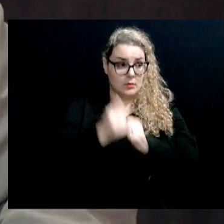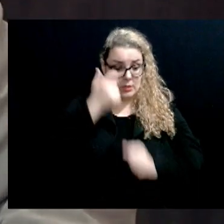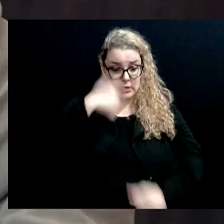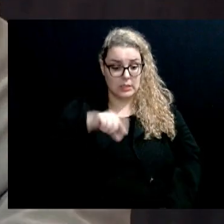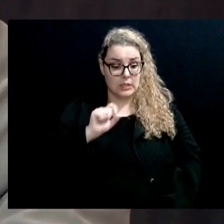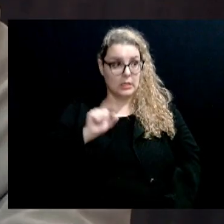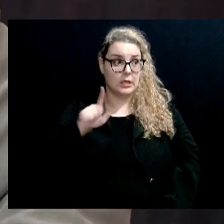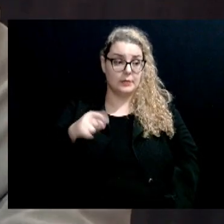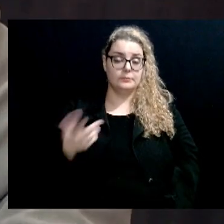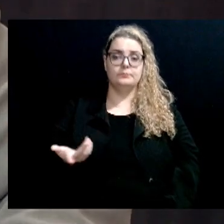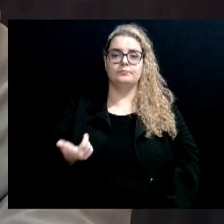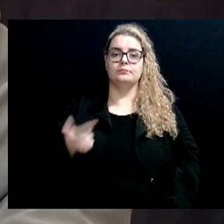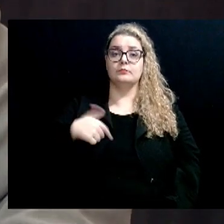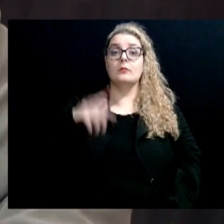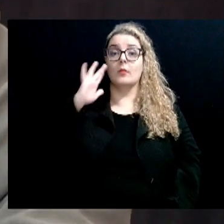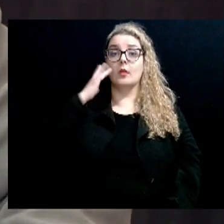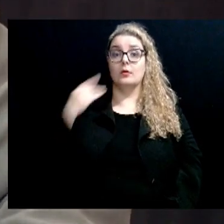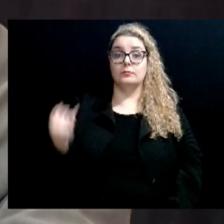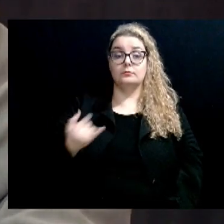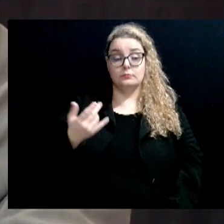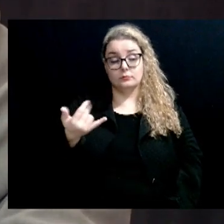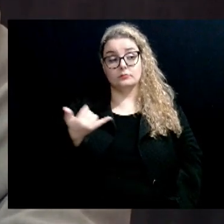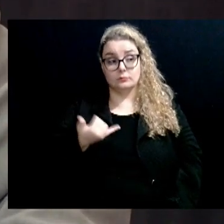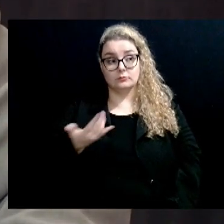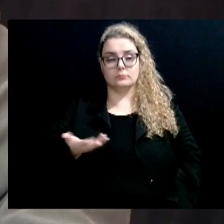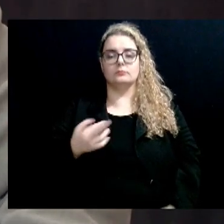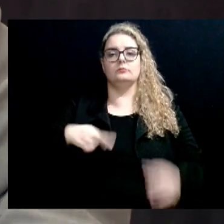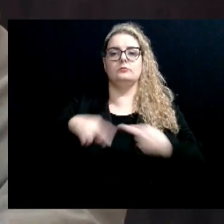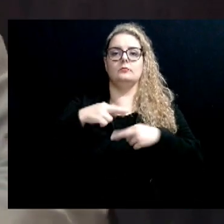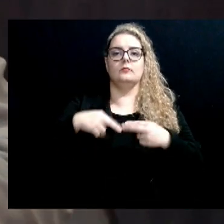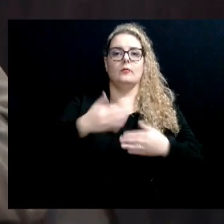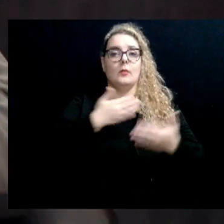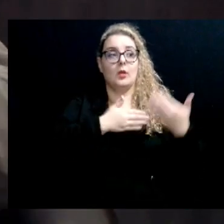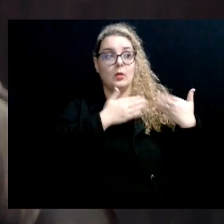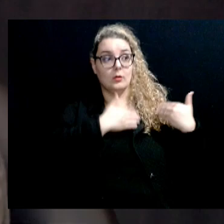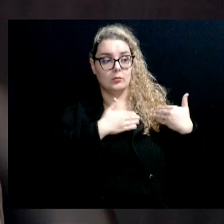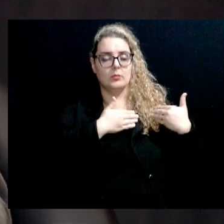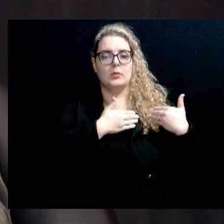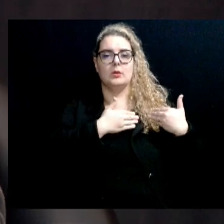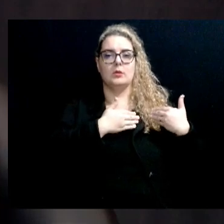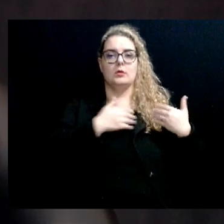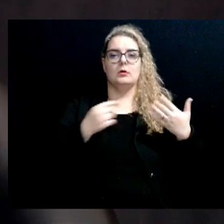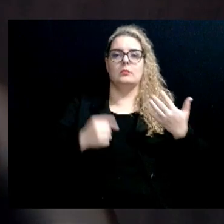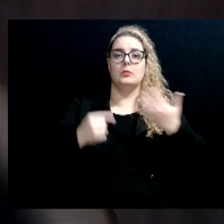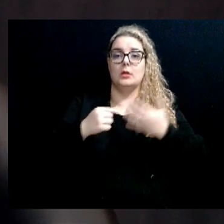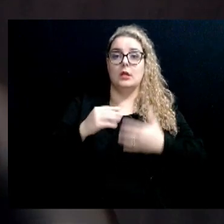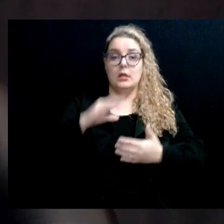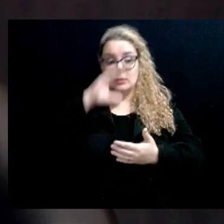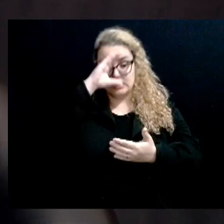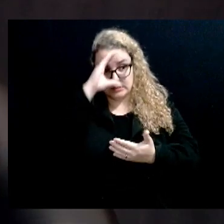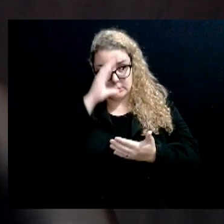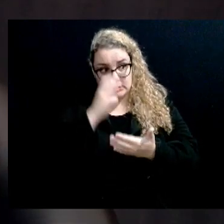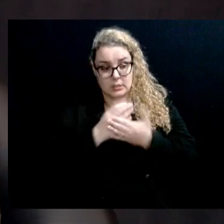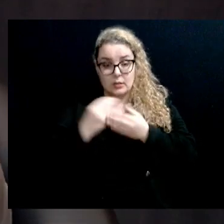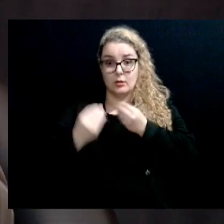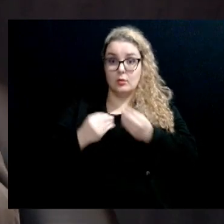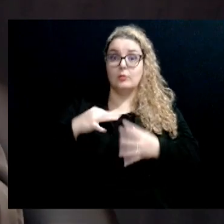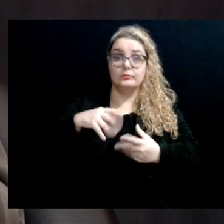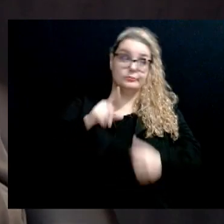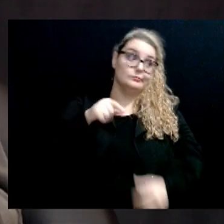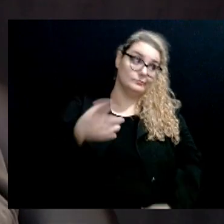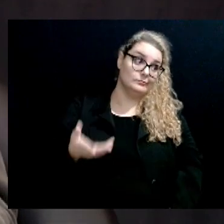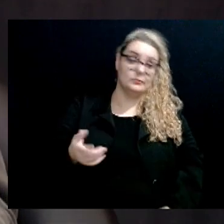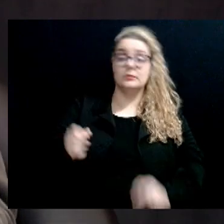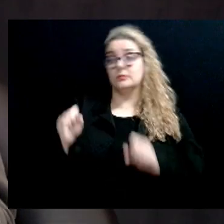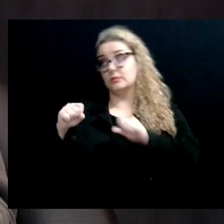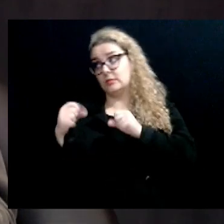acho interessante isso que você trouxe, com relação ao nosso passado, com relação às crenças, ao como o mundo é mundo, né? Muitas Sim. coisas que, apesar de estar